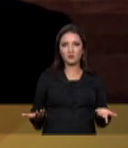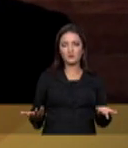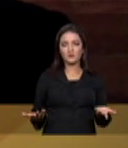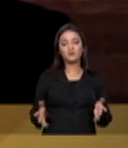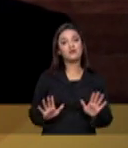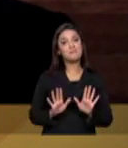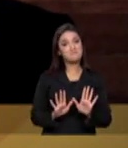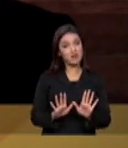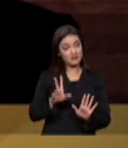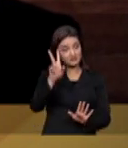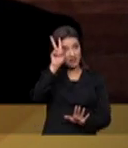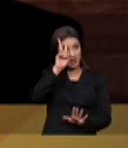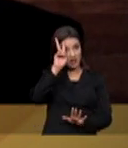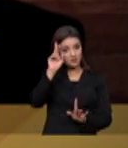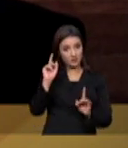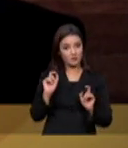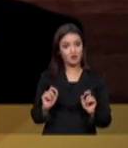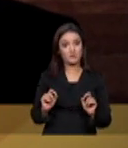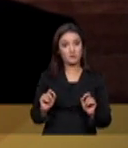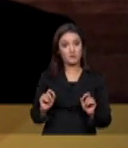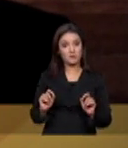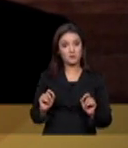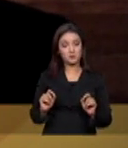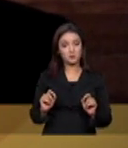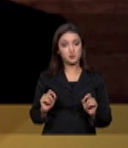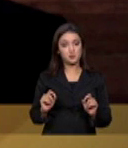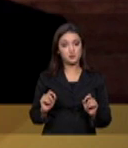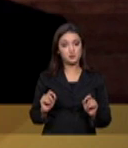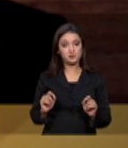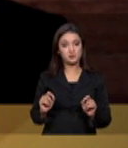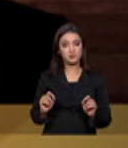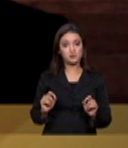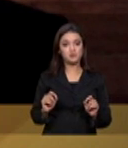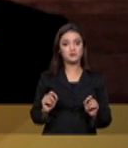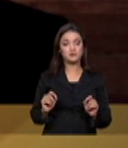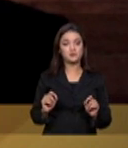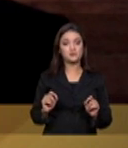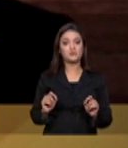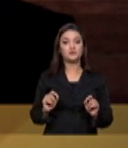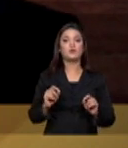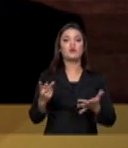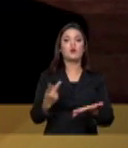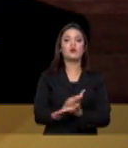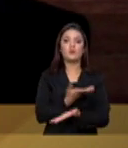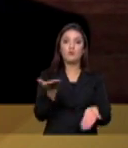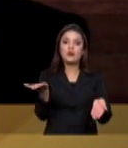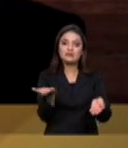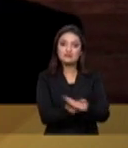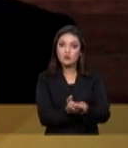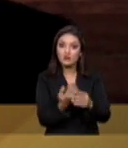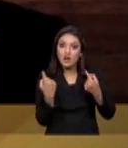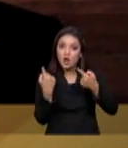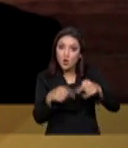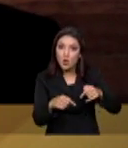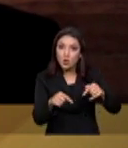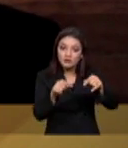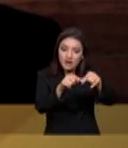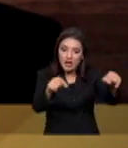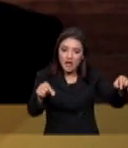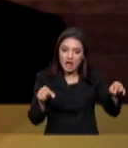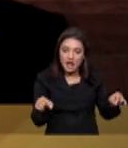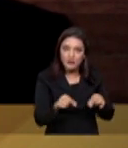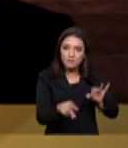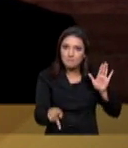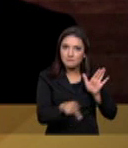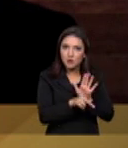lembrei-me ainda manga e consiste em ação popular contra a demarcação específica de terra